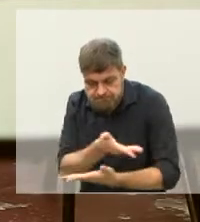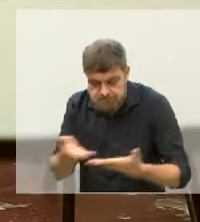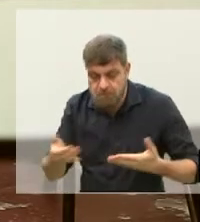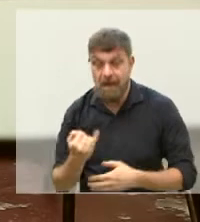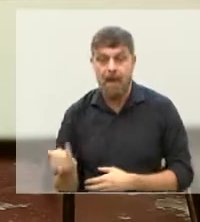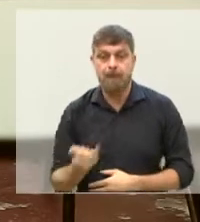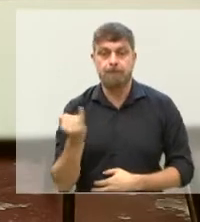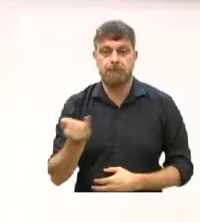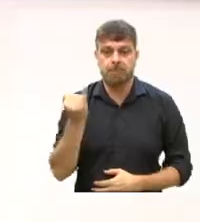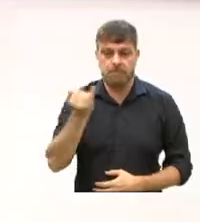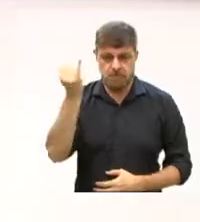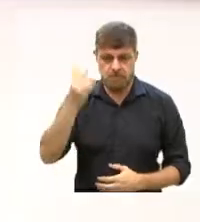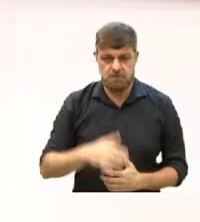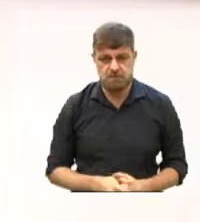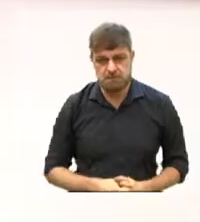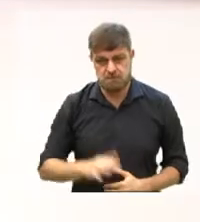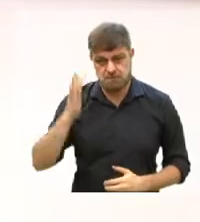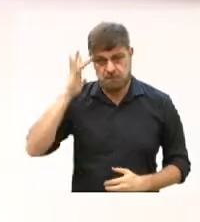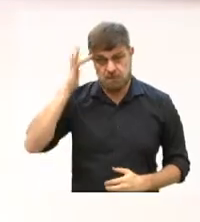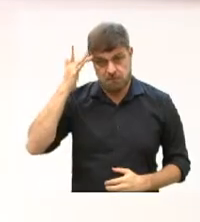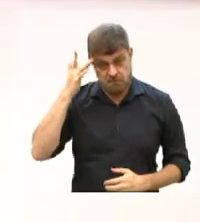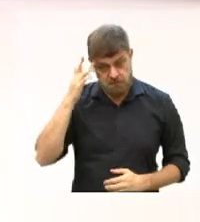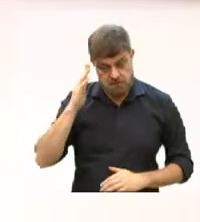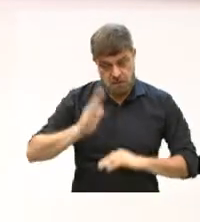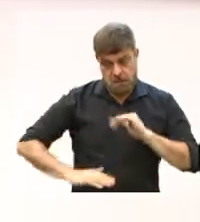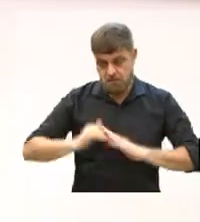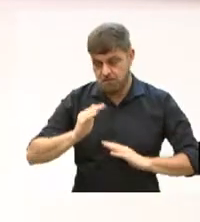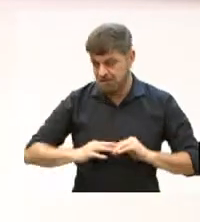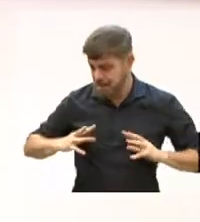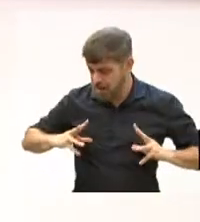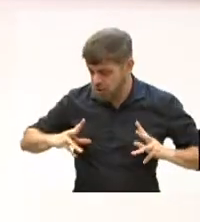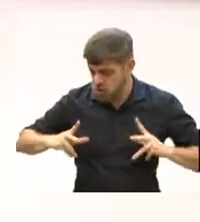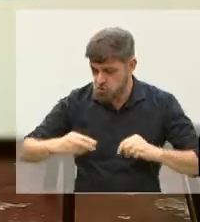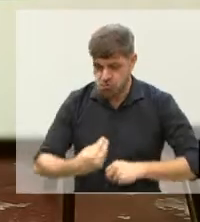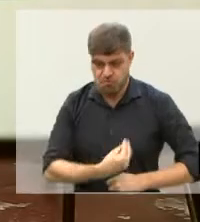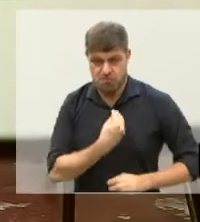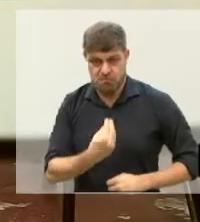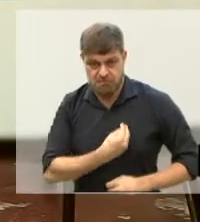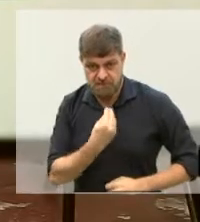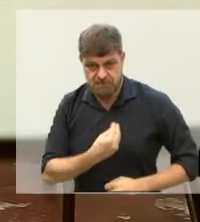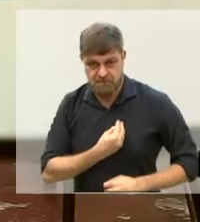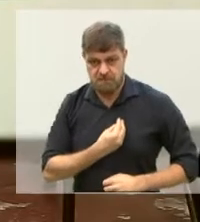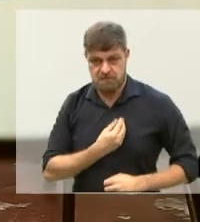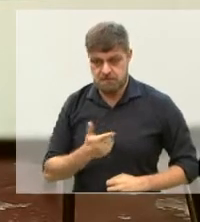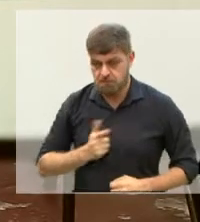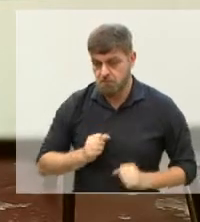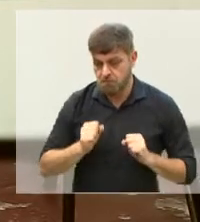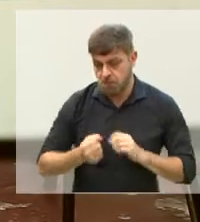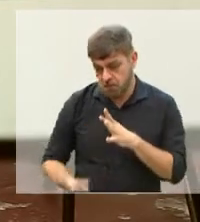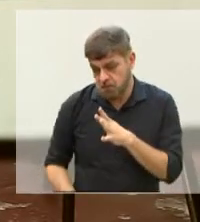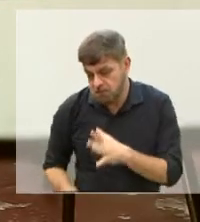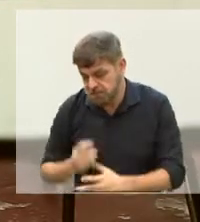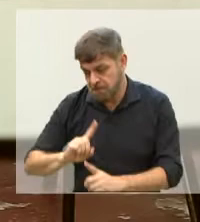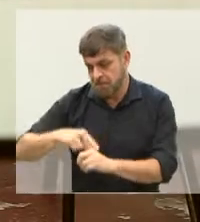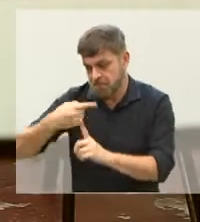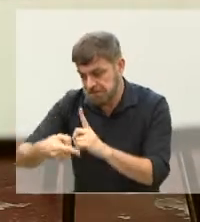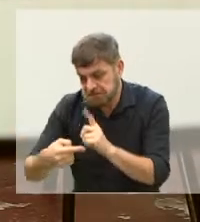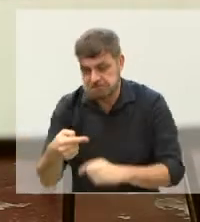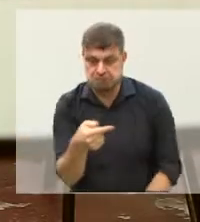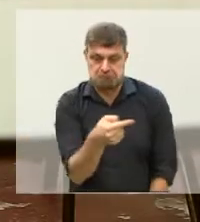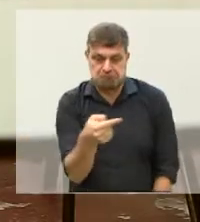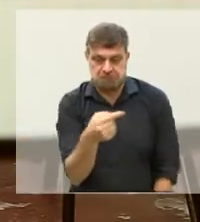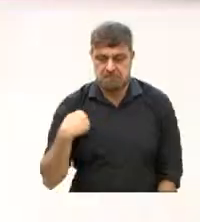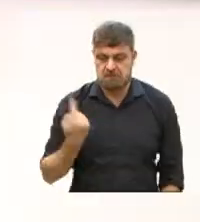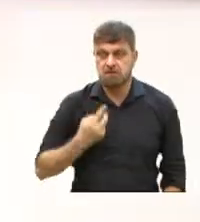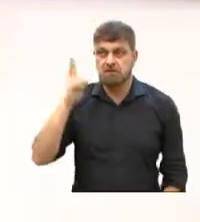né? Eu acho que é uma profissão que impacta a vida de todos nós, né? A gente, seja positivamente ou não, né? Todos nós, quando